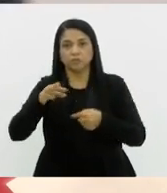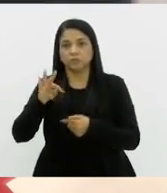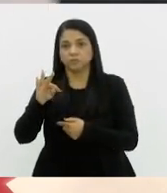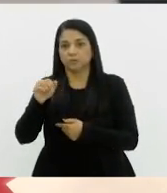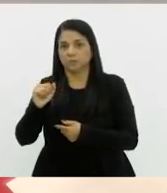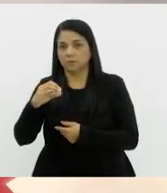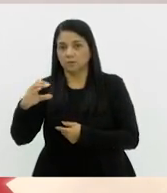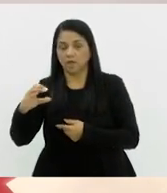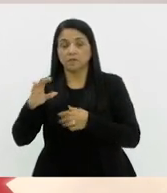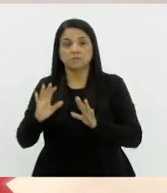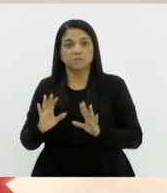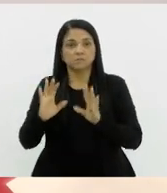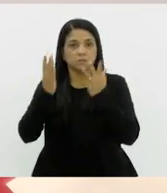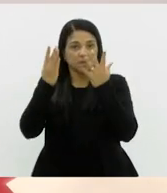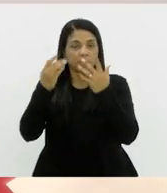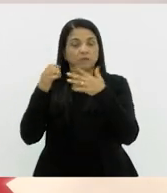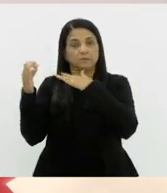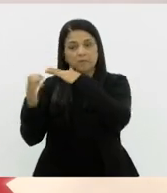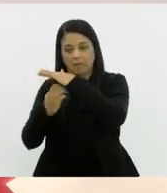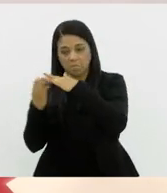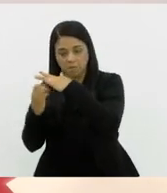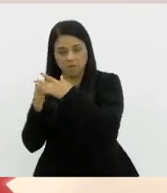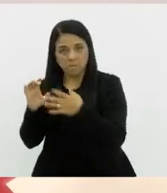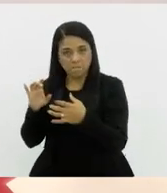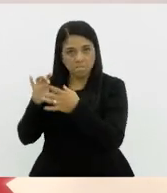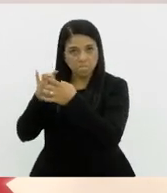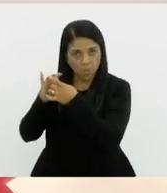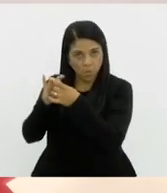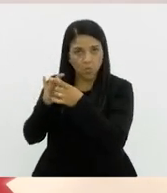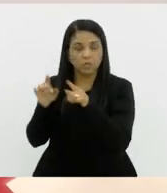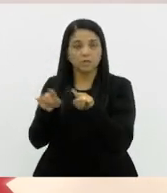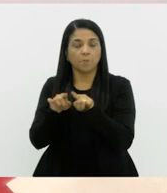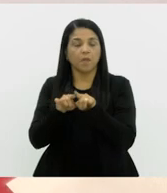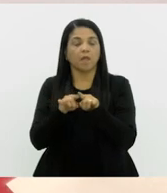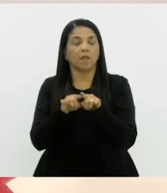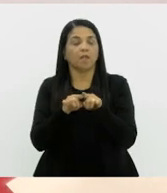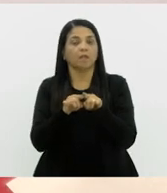a ser celebrado com as empresas e